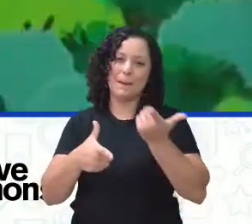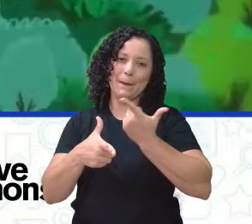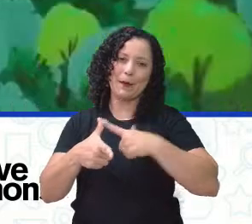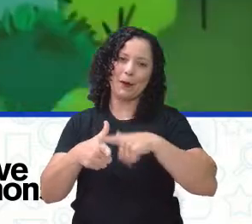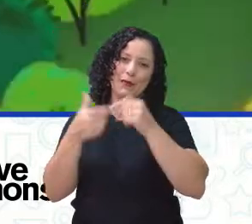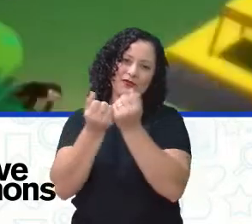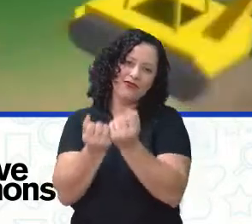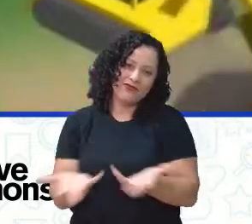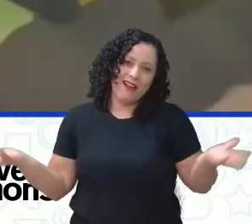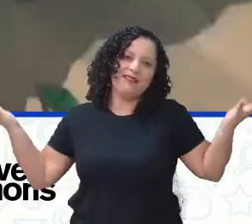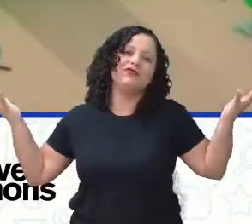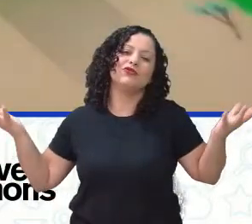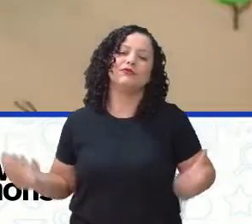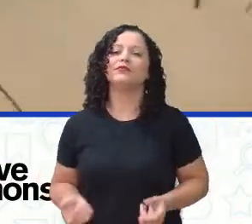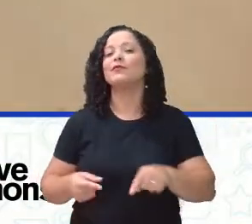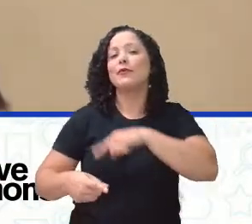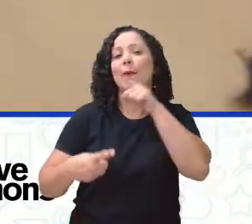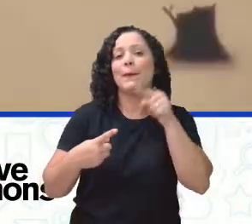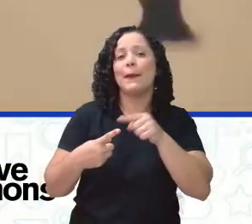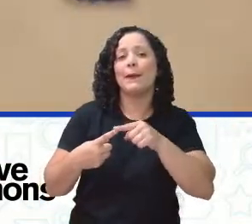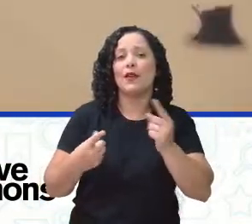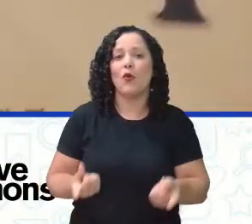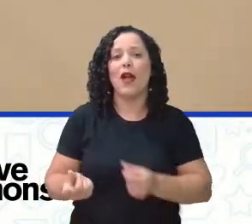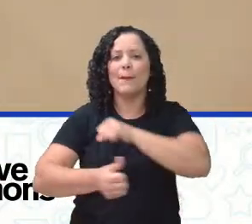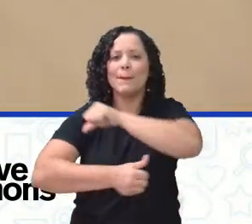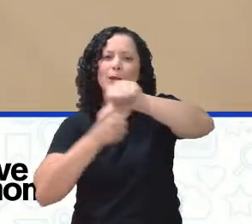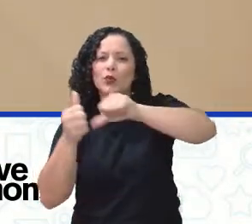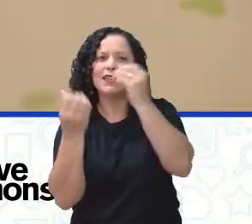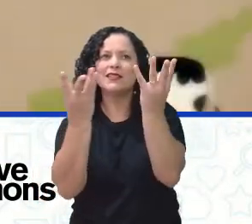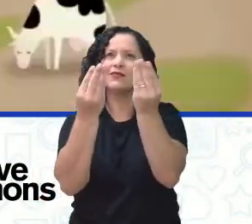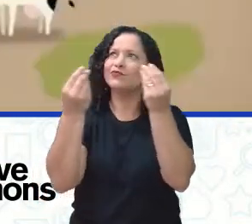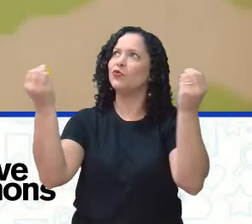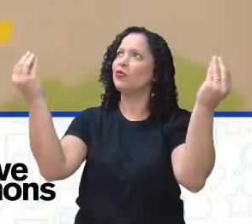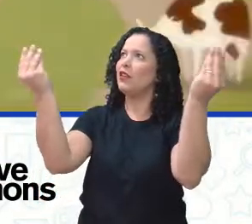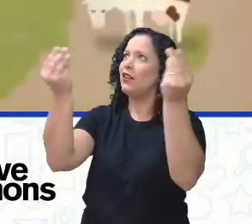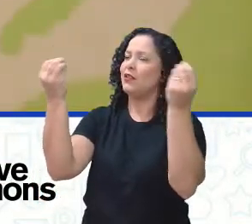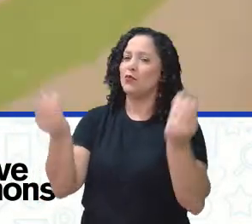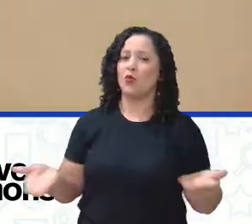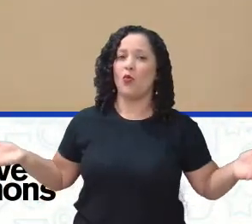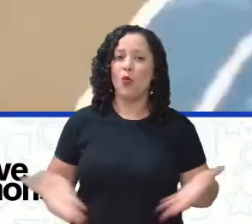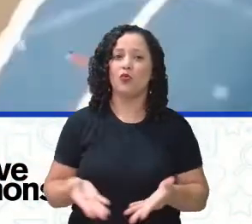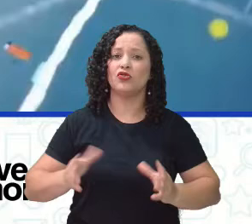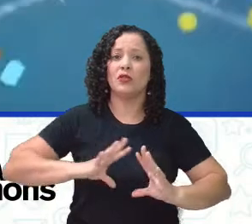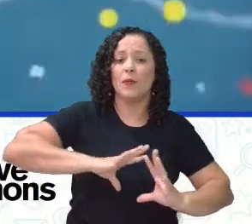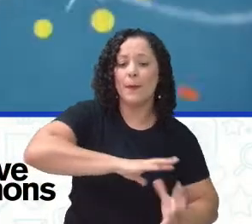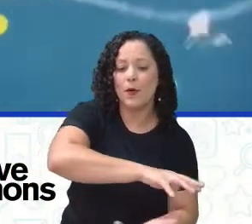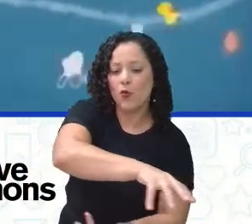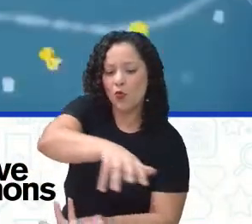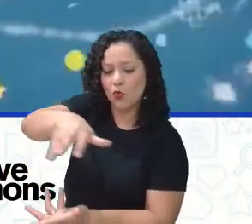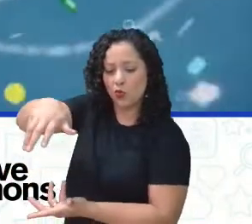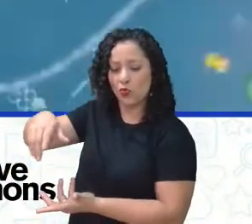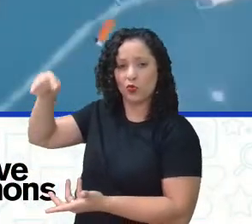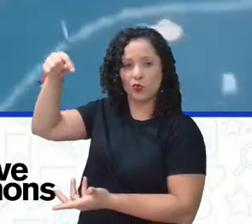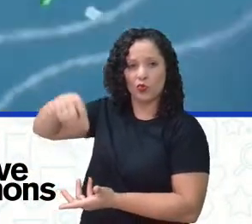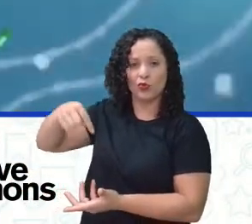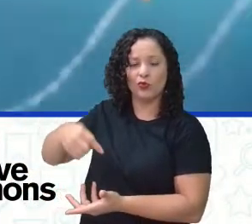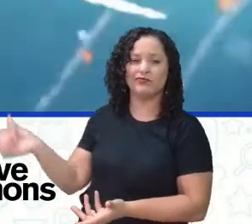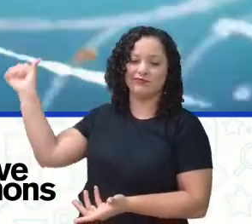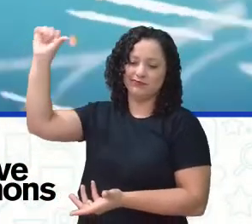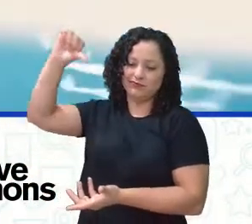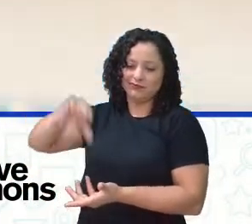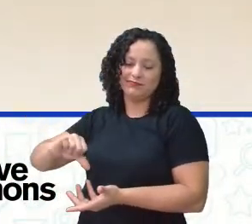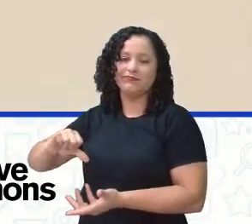O primeiro é a mudança climática. O jeito que vivemos na Terra hoje está danificando muitas coisas que precisamos para viver.